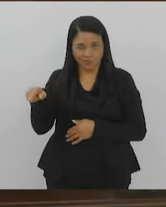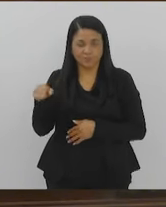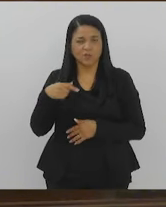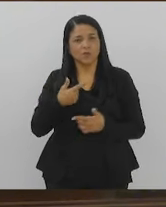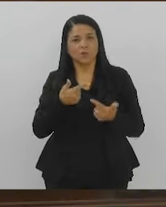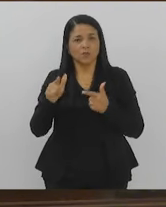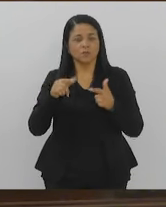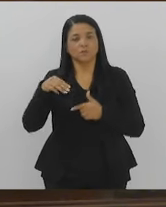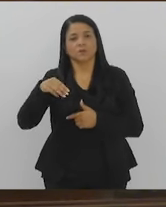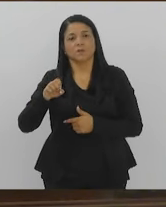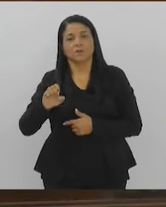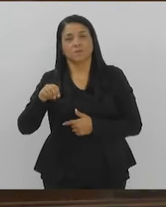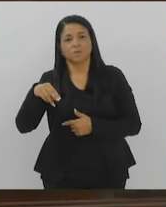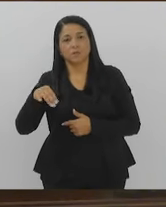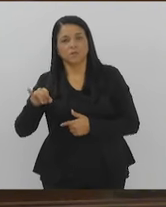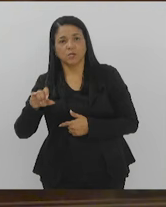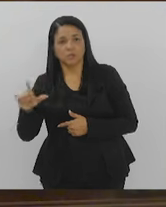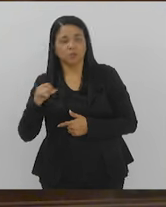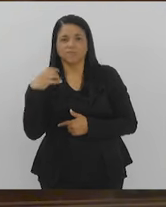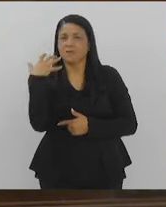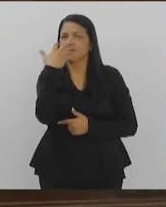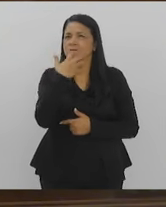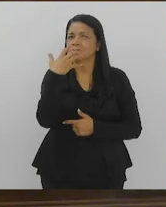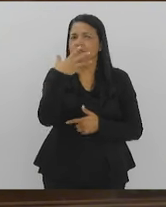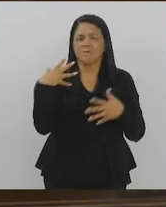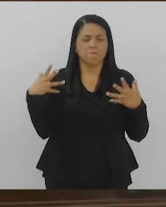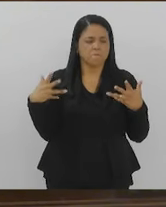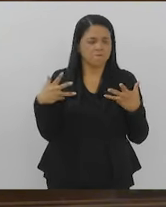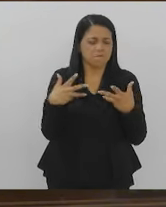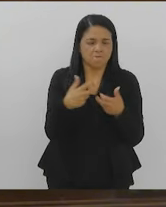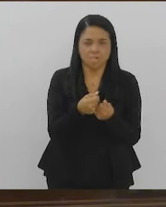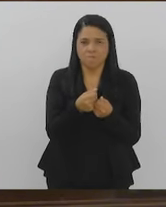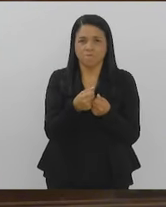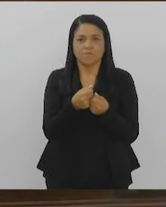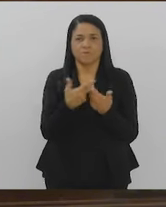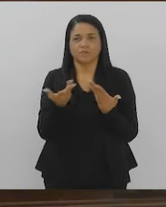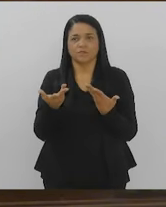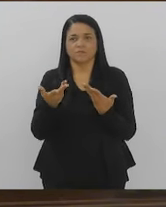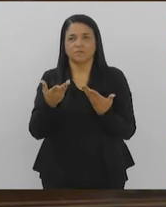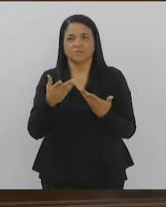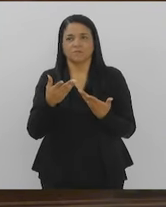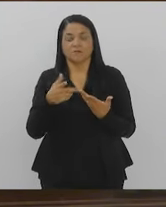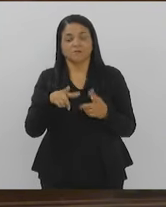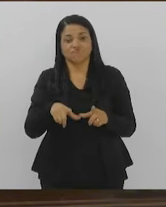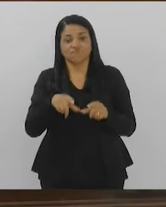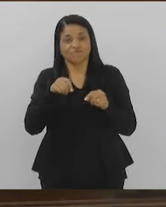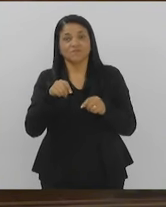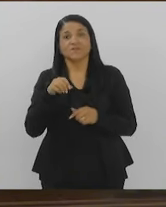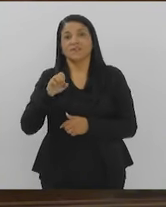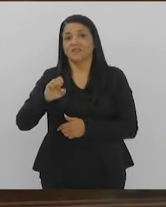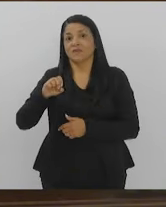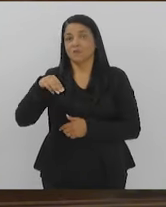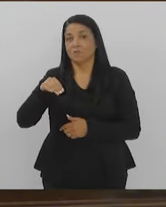Emílio Conde, que cantava de uma forma extraordinária, o meu preferido, eu cheguei a ver o Emílio Conde.